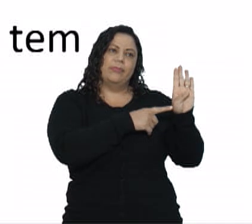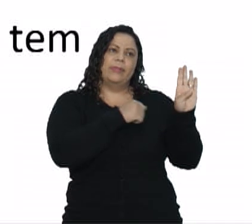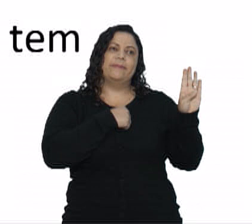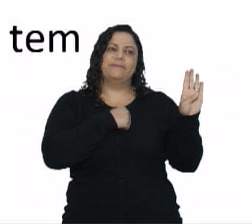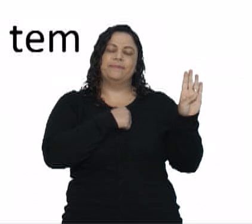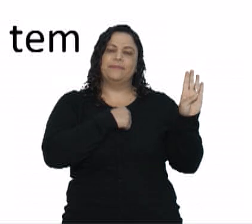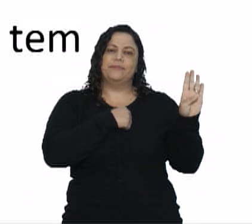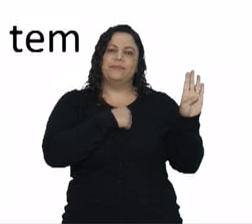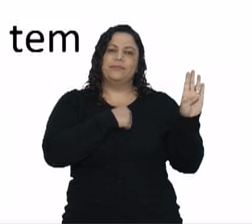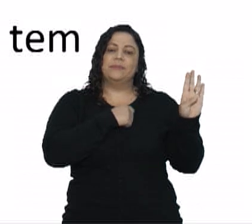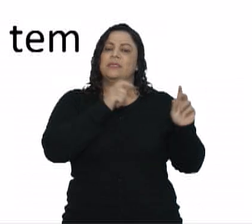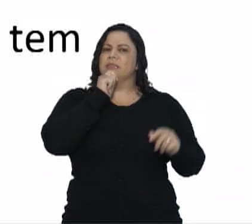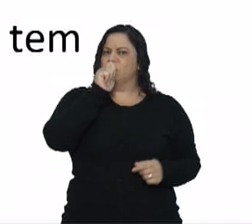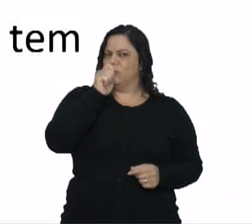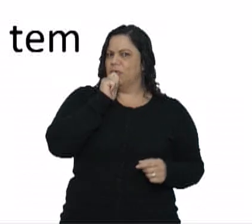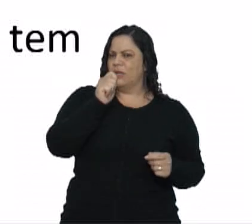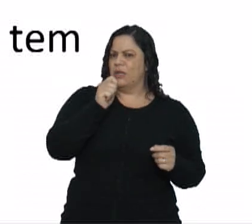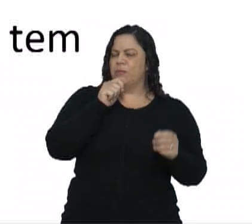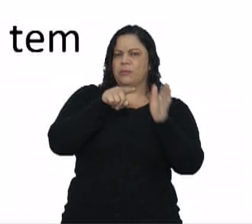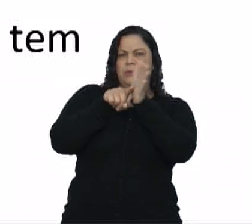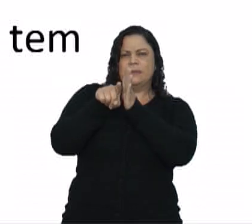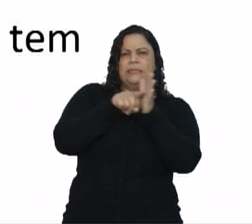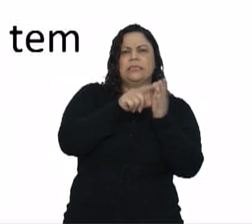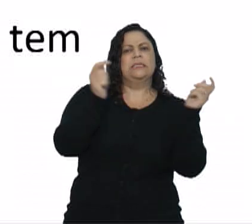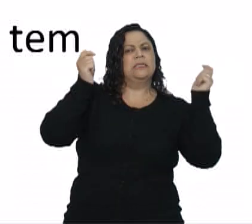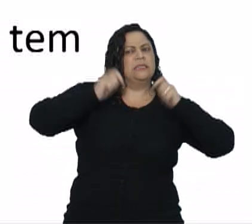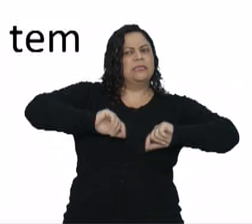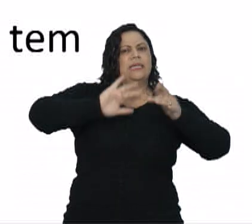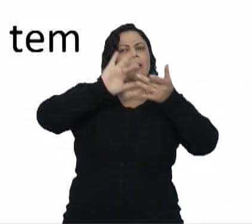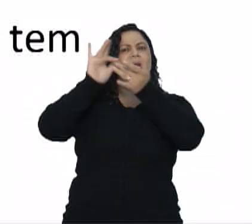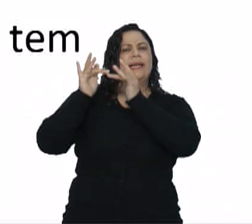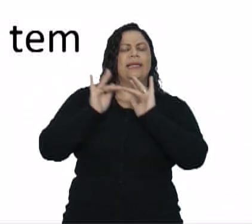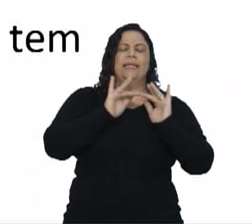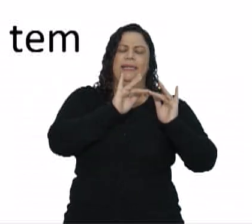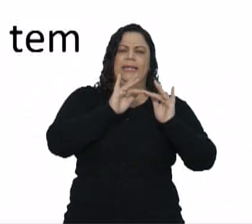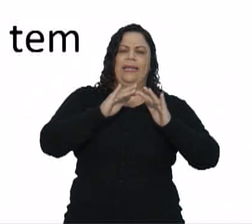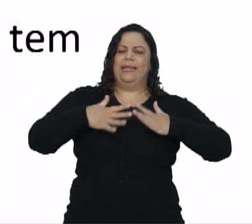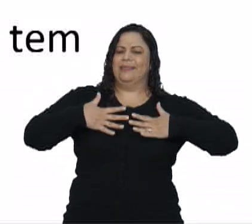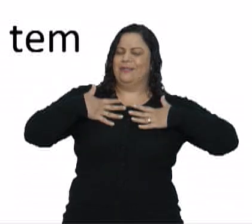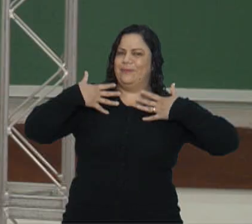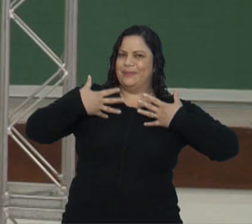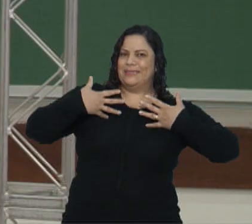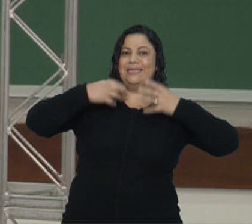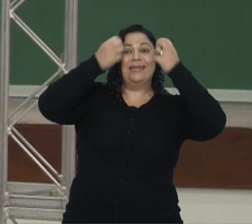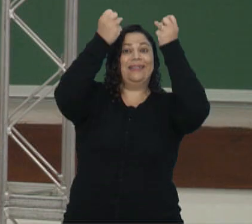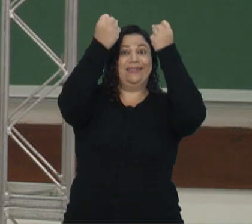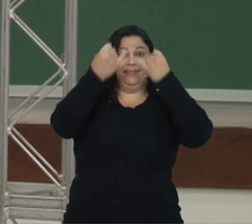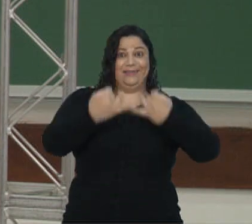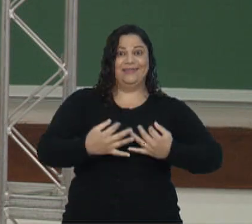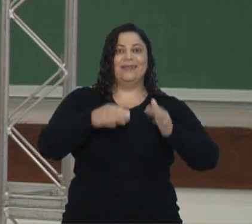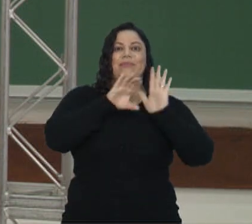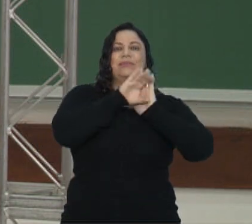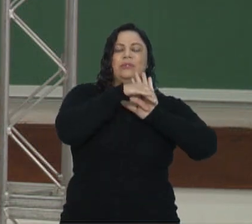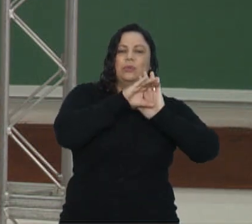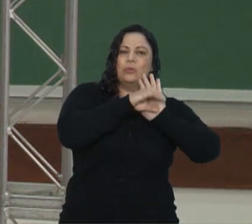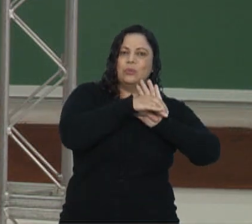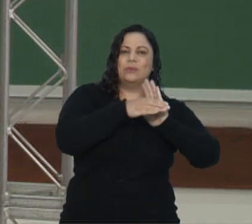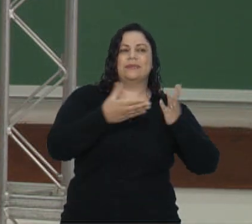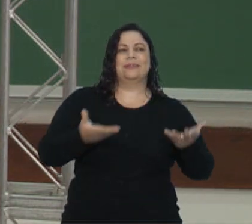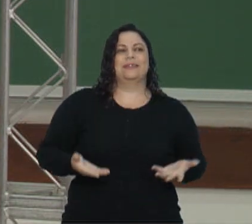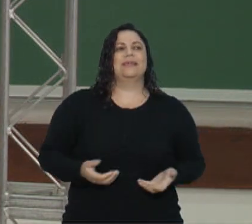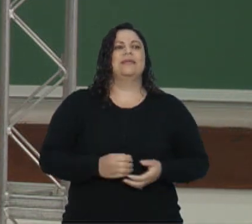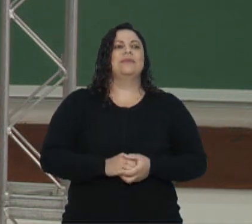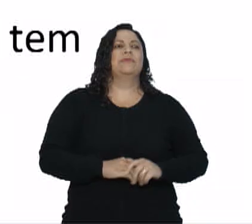a felicidade está ligada ao prazer, engajamento e significado. Explique. Explique o conceito que ele traz ali para nós.